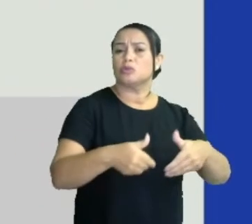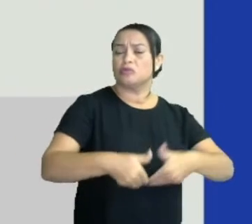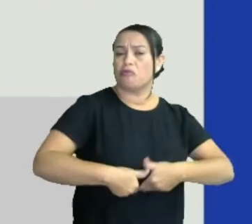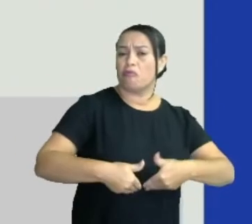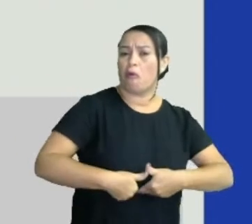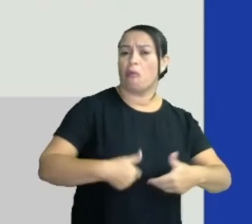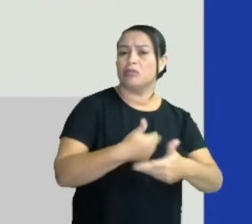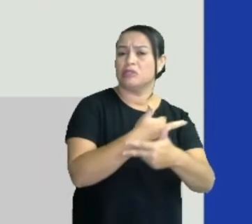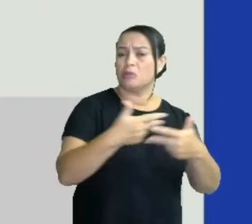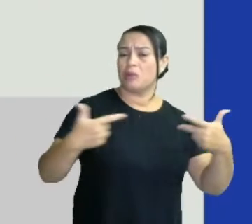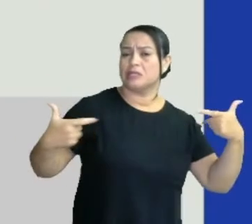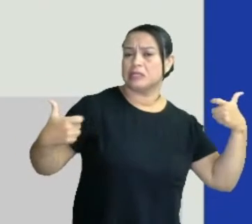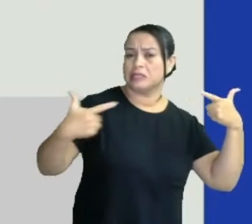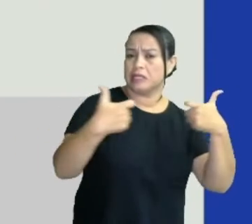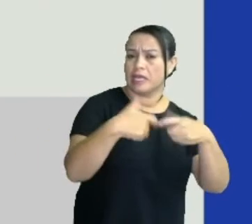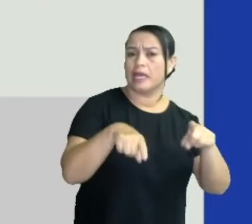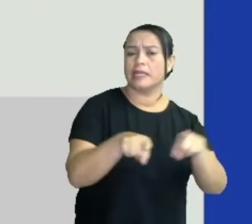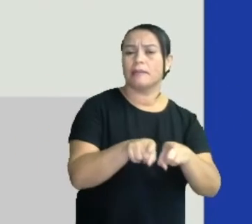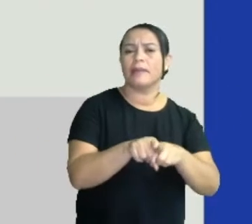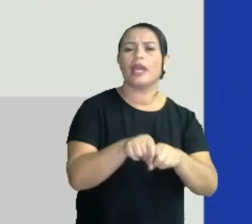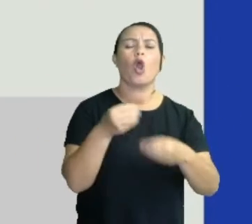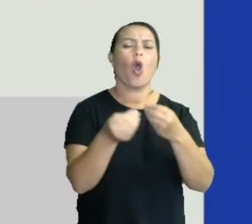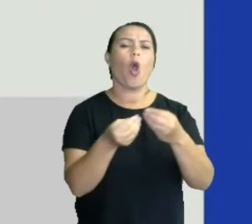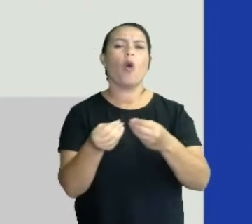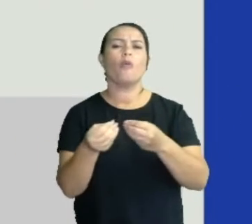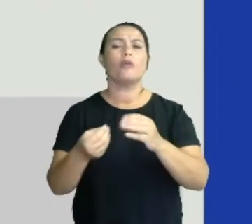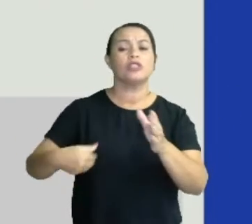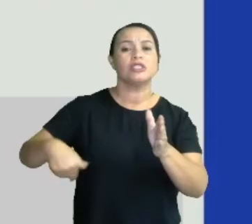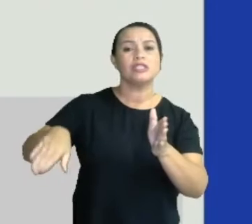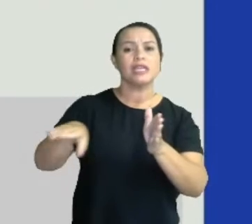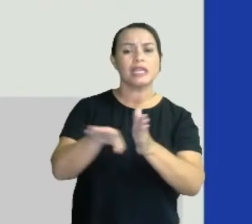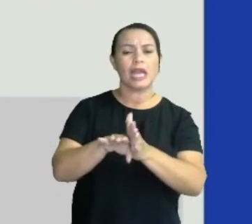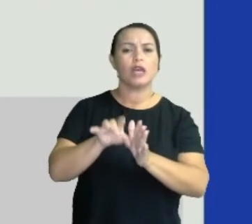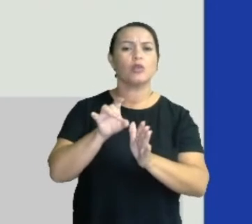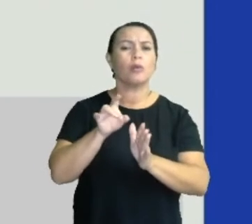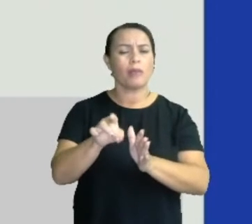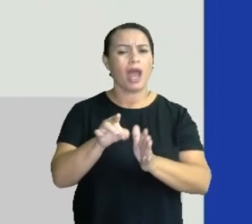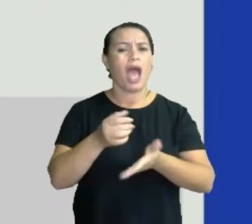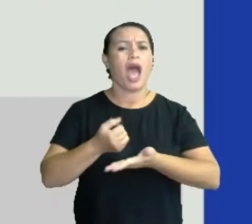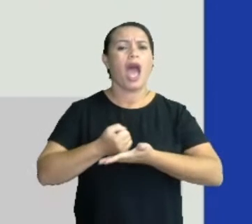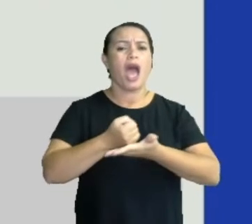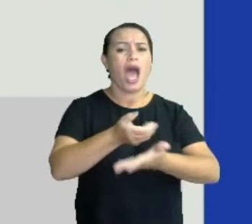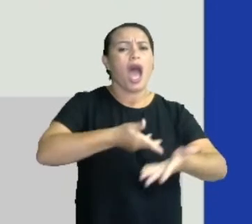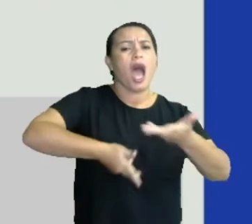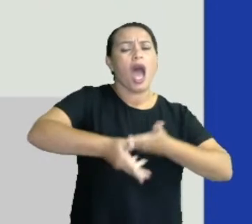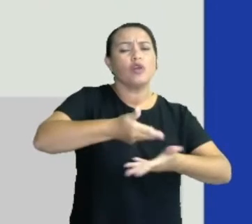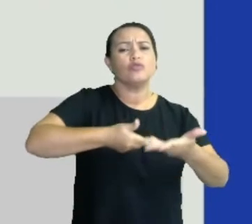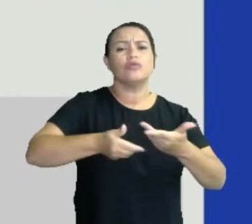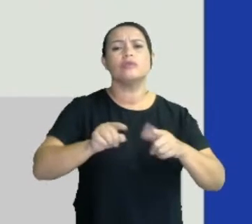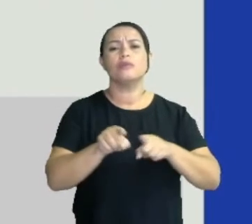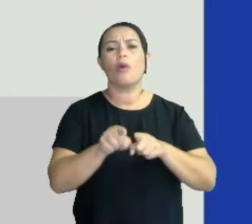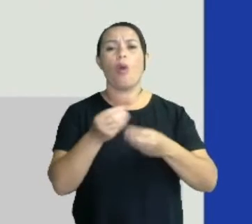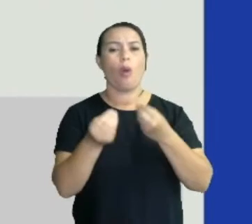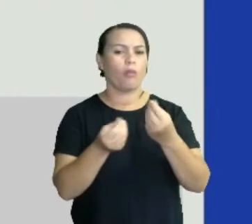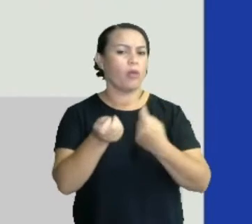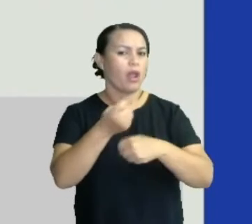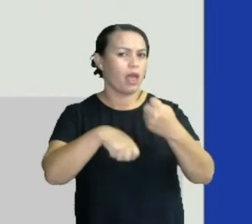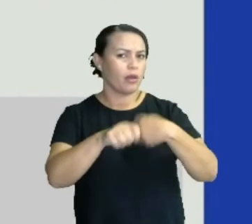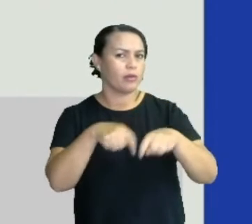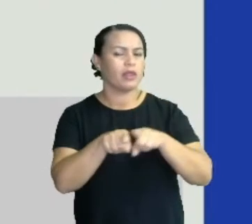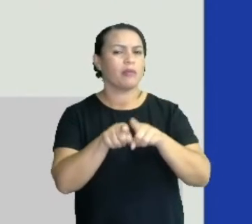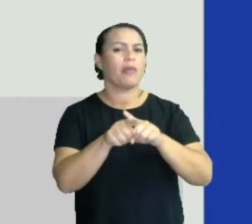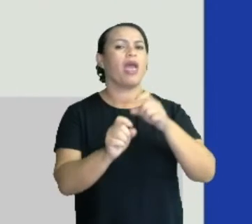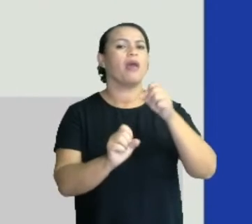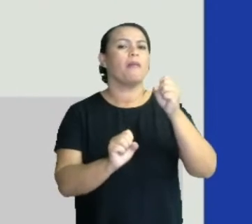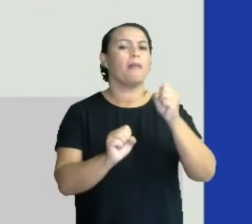da guerra, eles vinham para contribuir, não para a economia, para as indústrias, esse